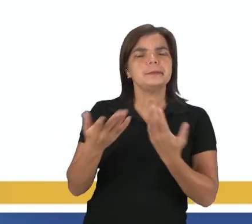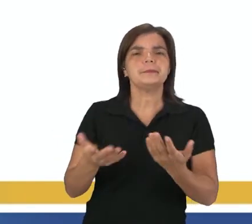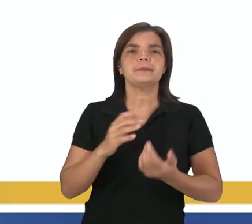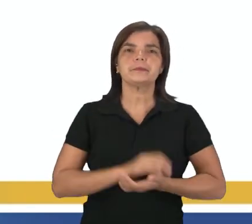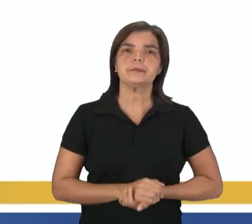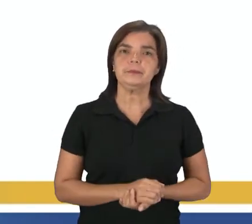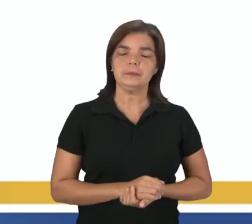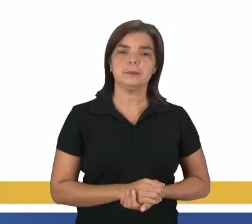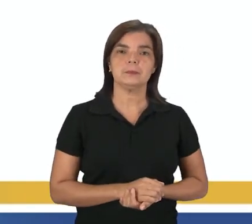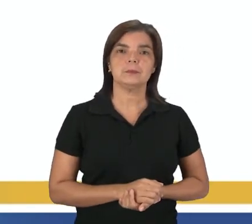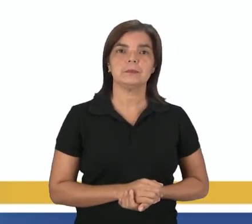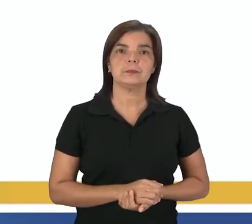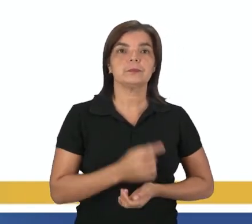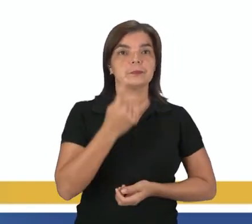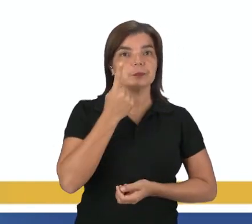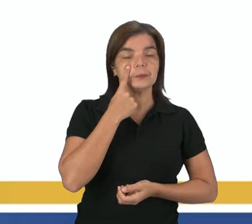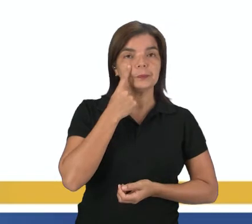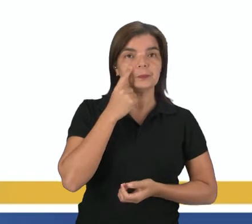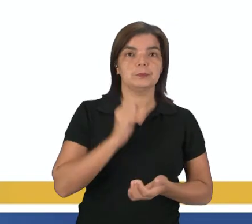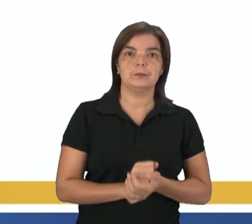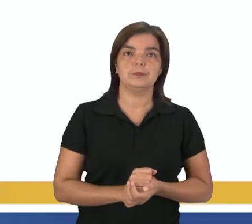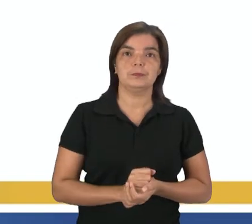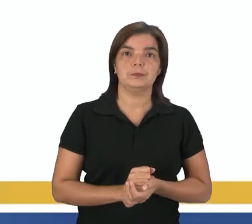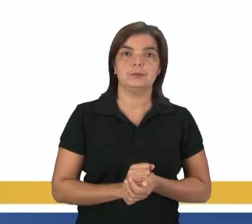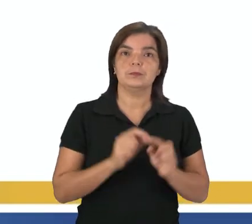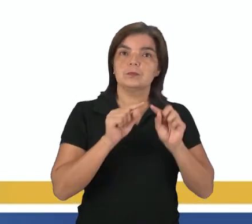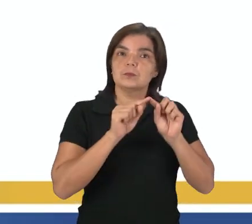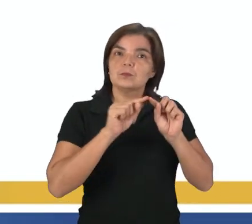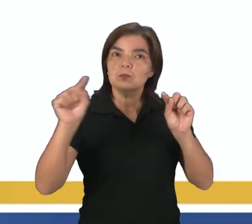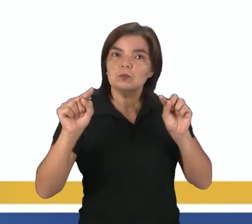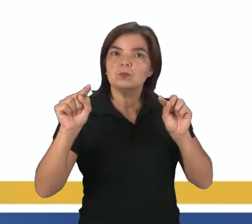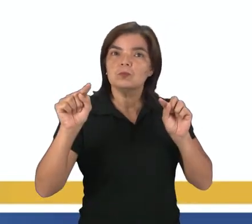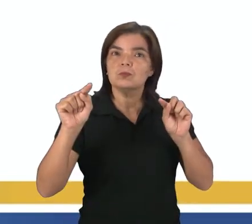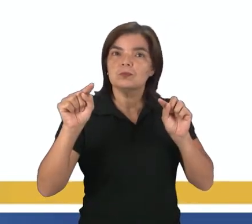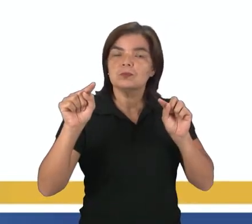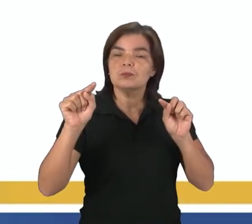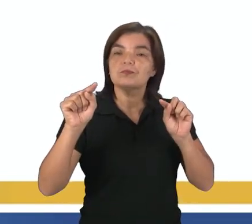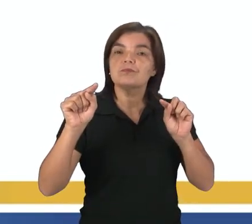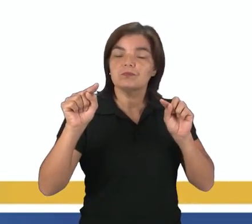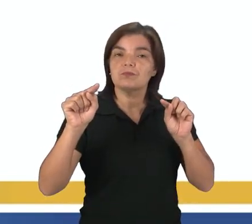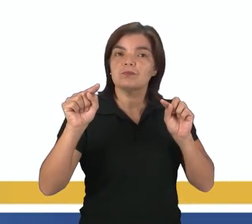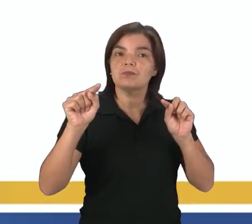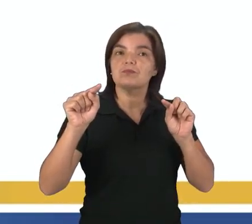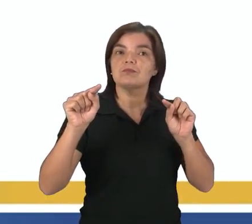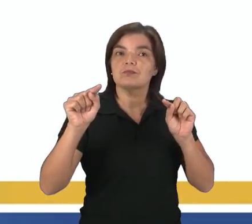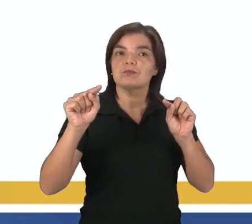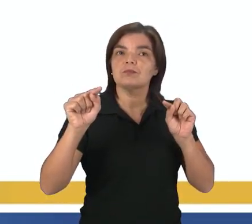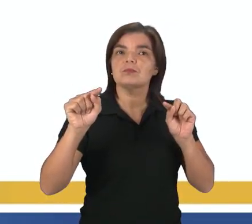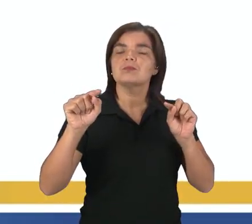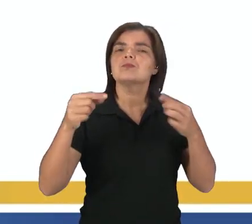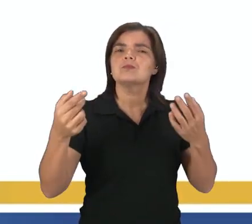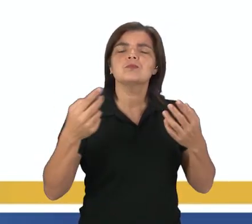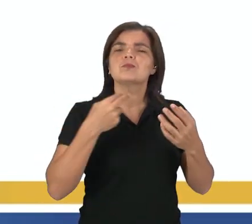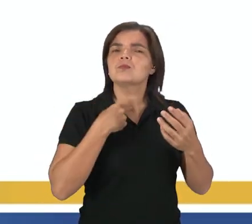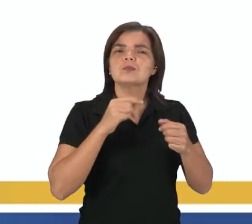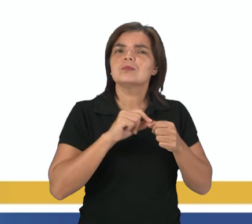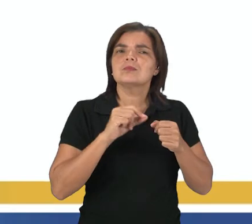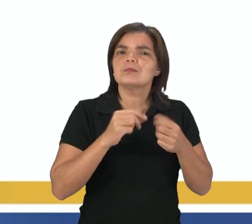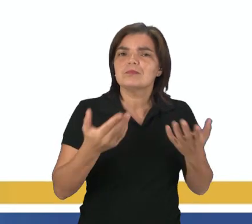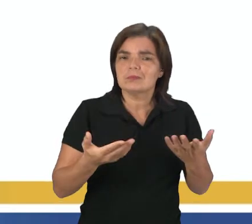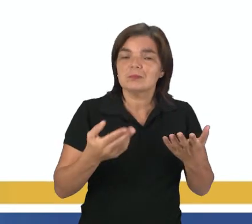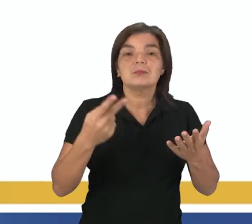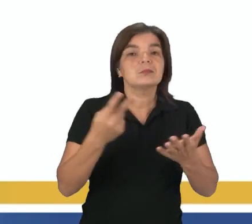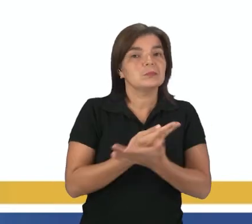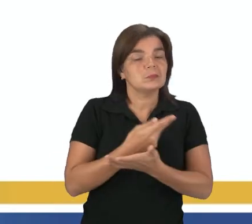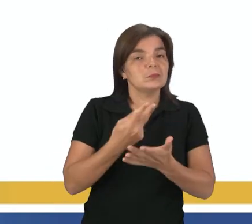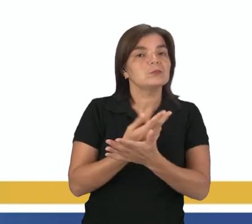Bom, observem que a ponta da minha seta, ela está direcionando para um lado. O que eu não poderia fazer aí? O que